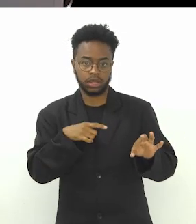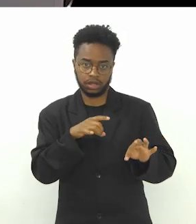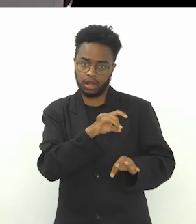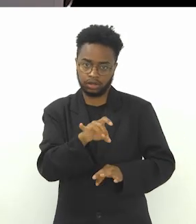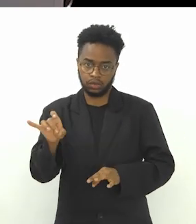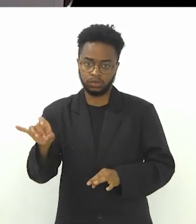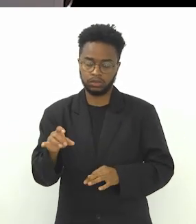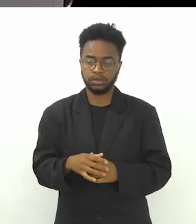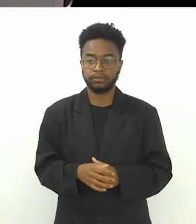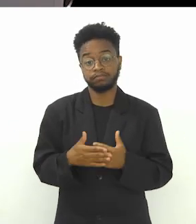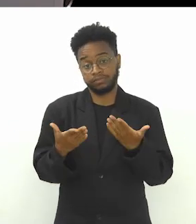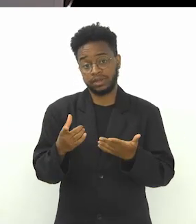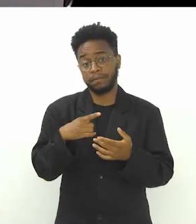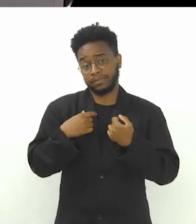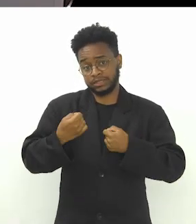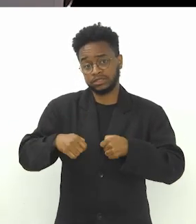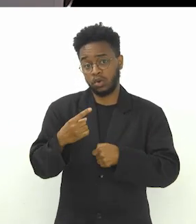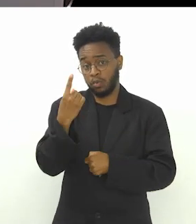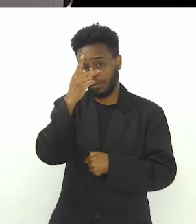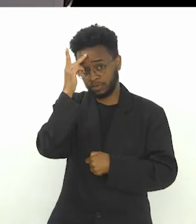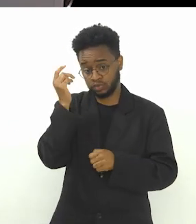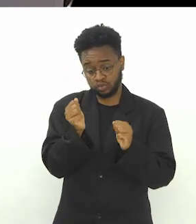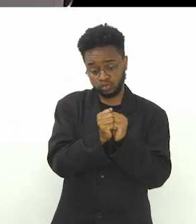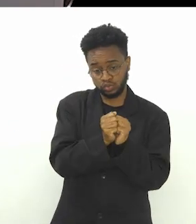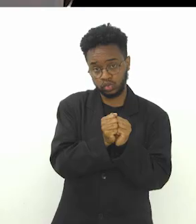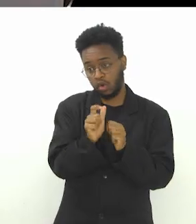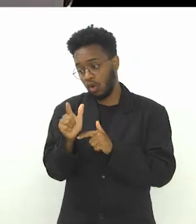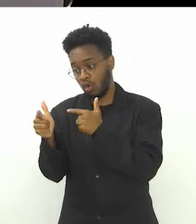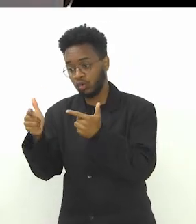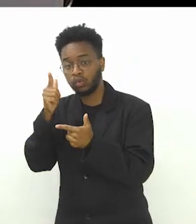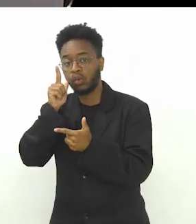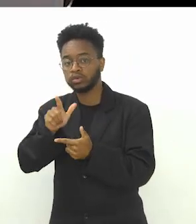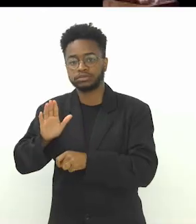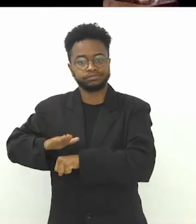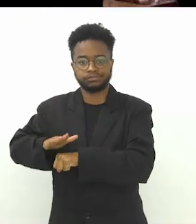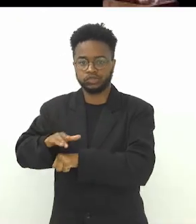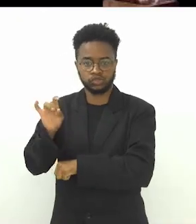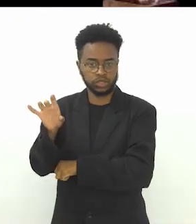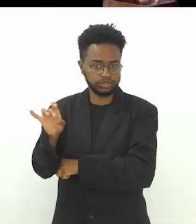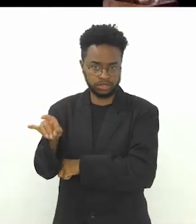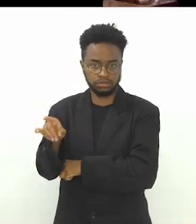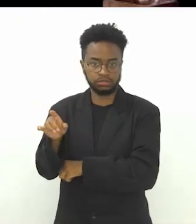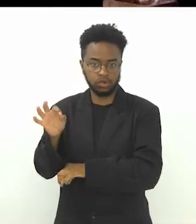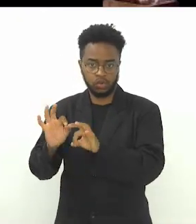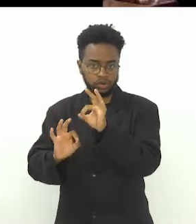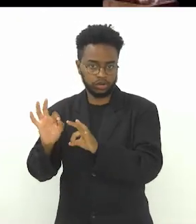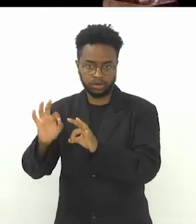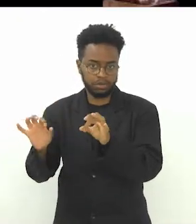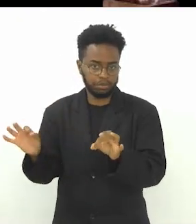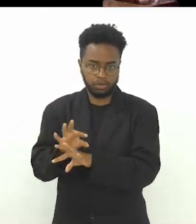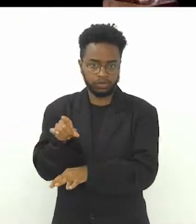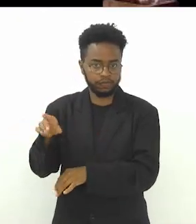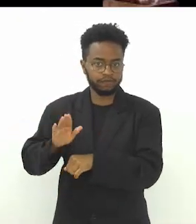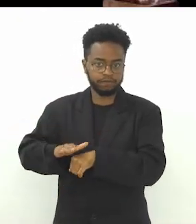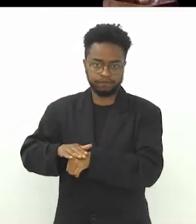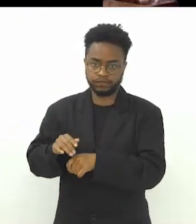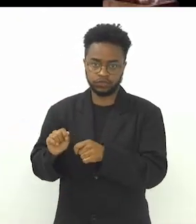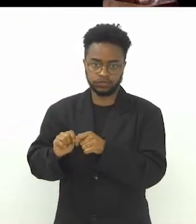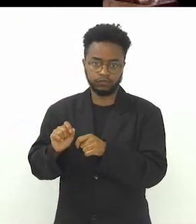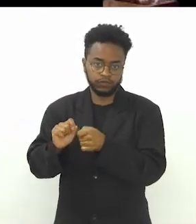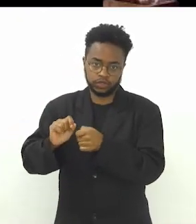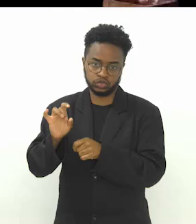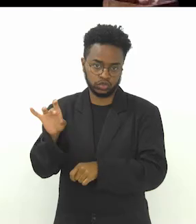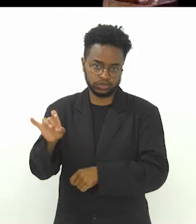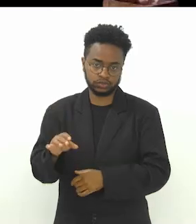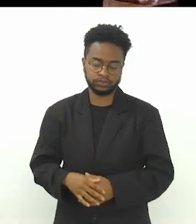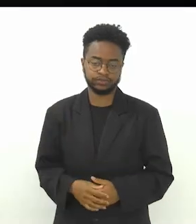alguns momentos você tem que ir com um operador junto, em outros carros você consegue botar ela já pré-setada em loop, que ela vai